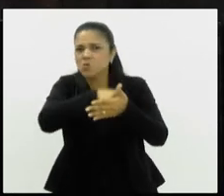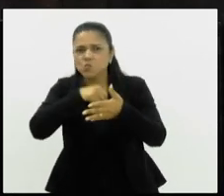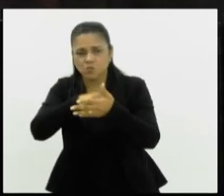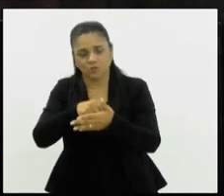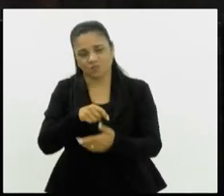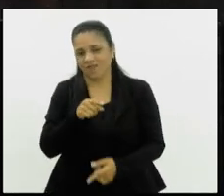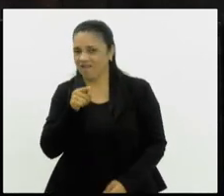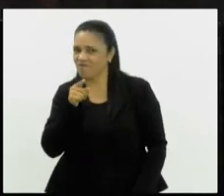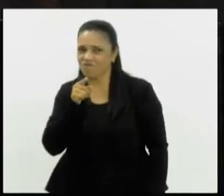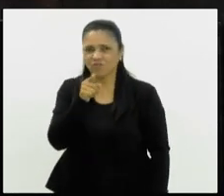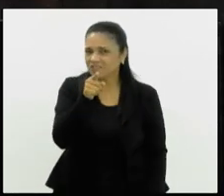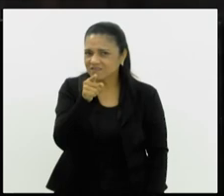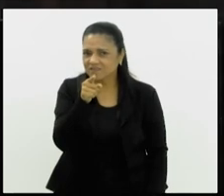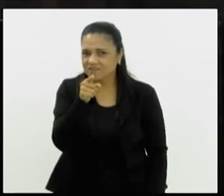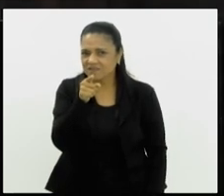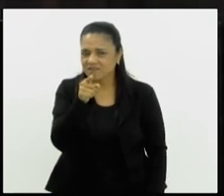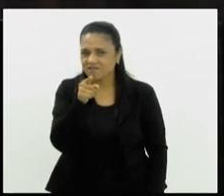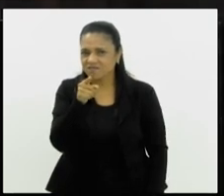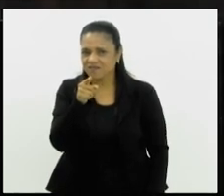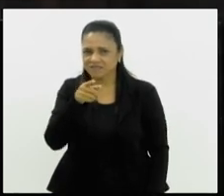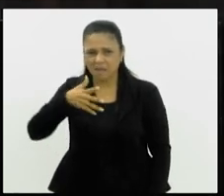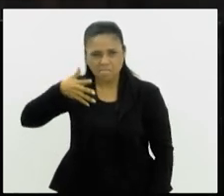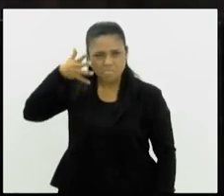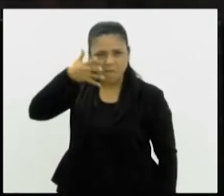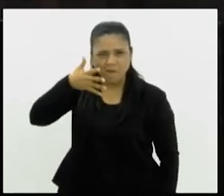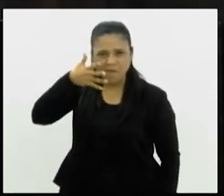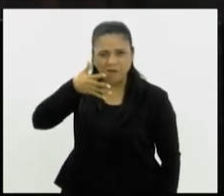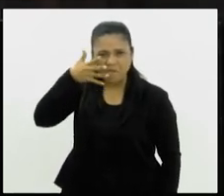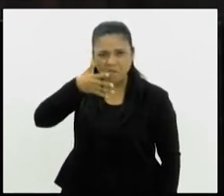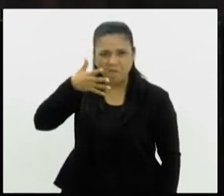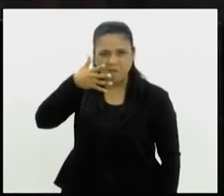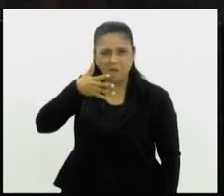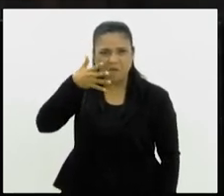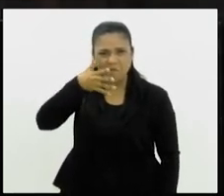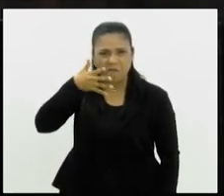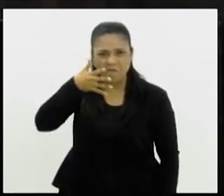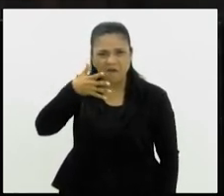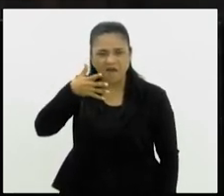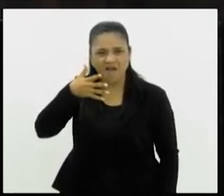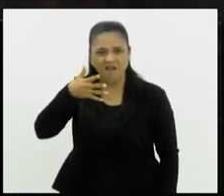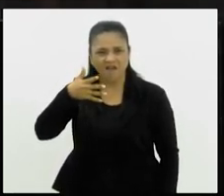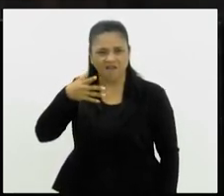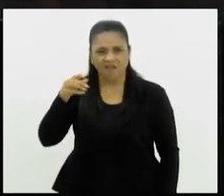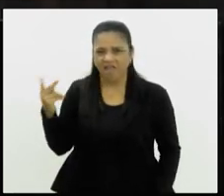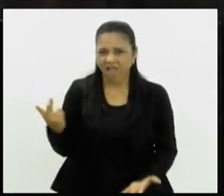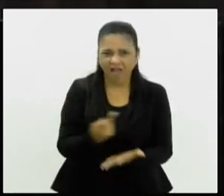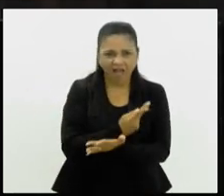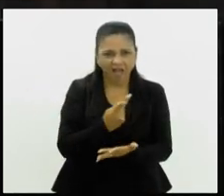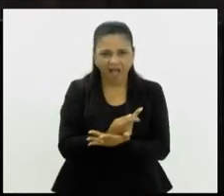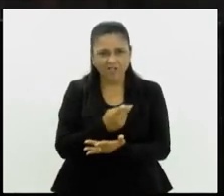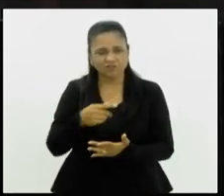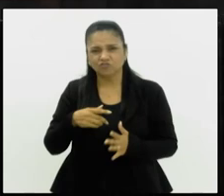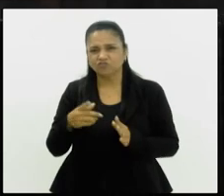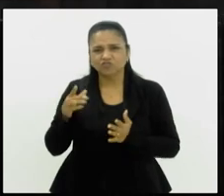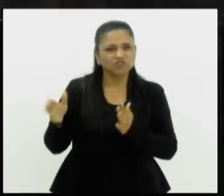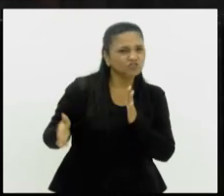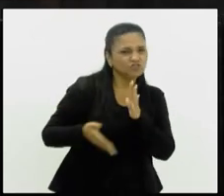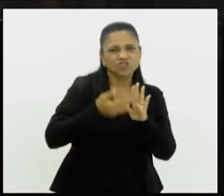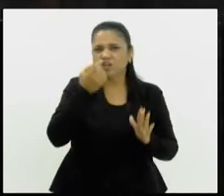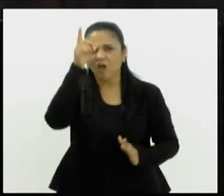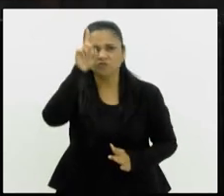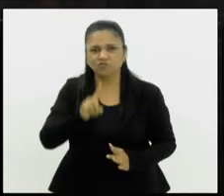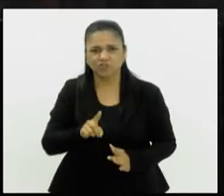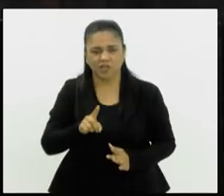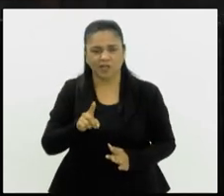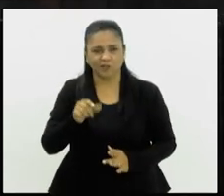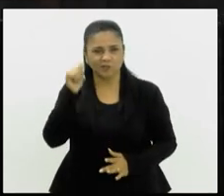senhor, com esta fala suja, que vai tirar o direito desta menina, da Maju, e de todas as outras que estavam